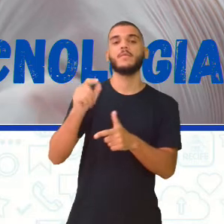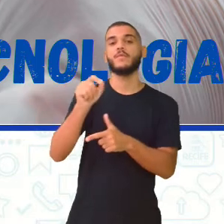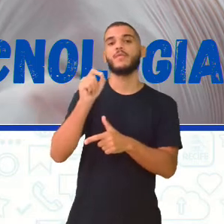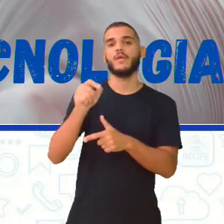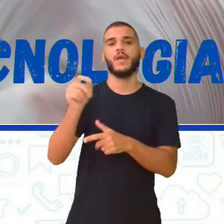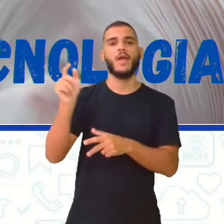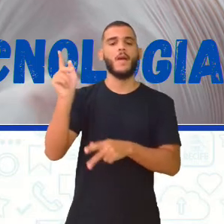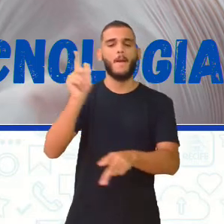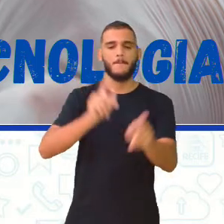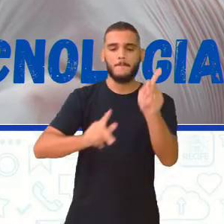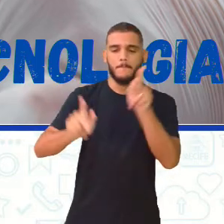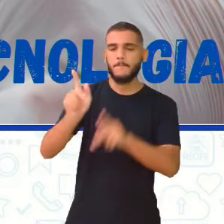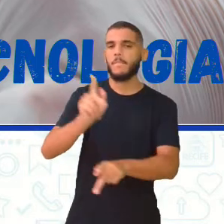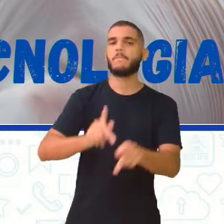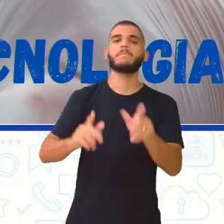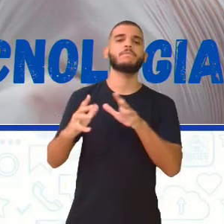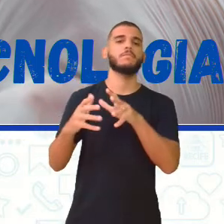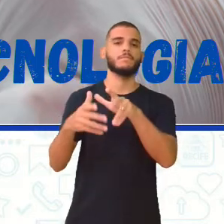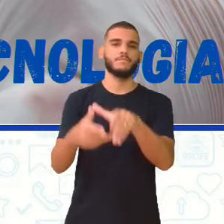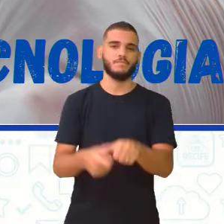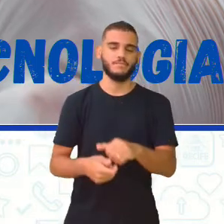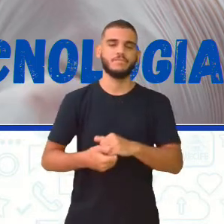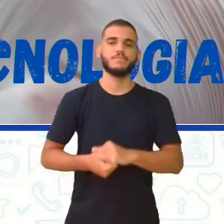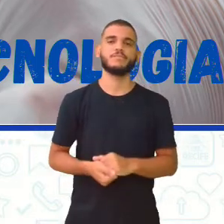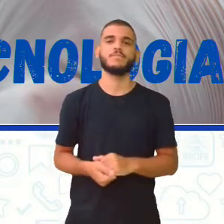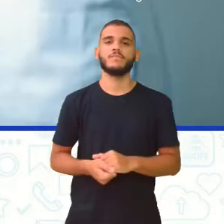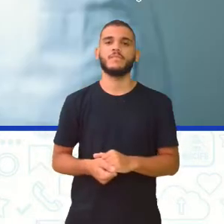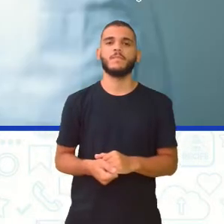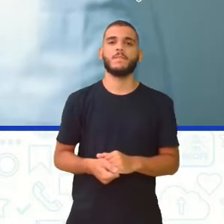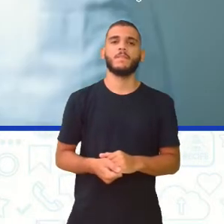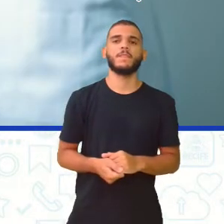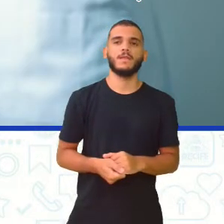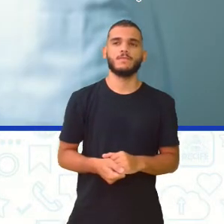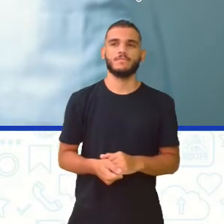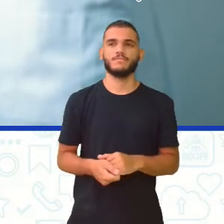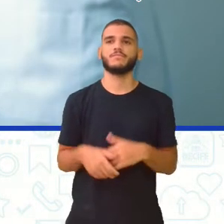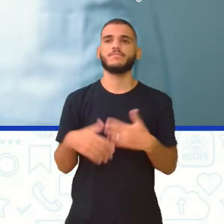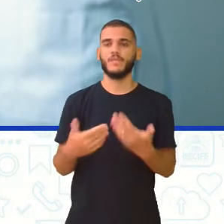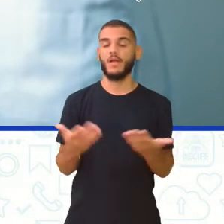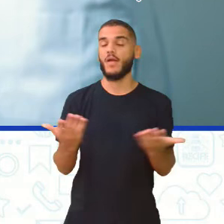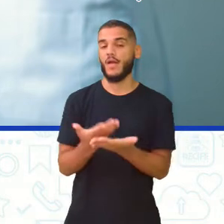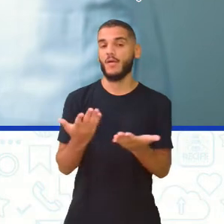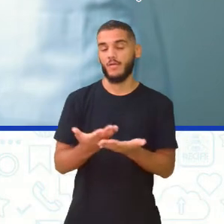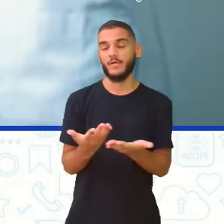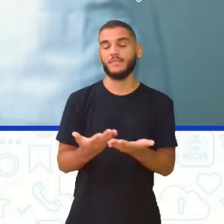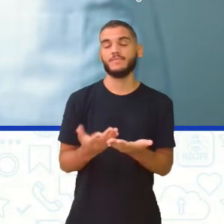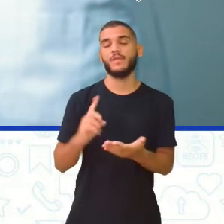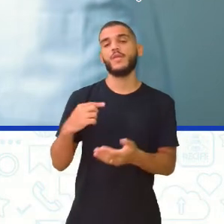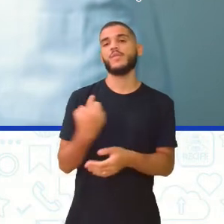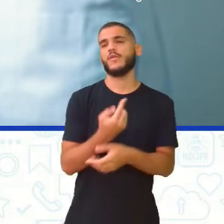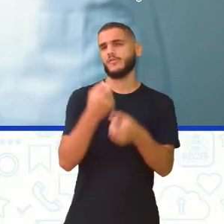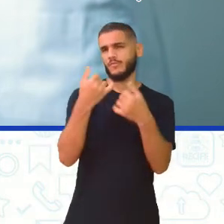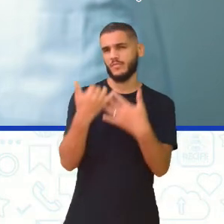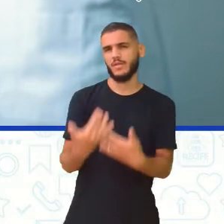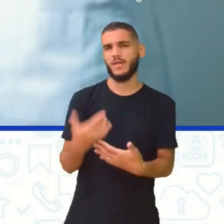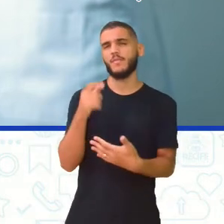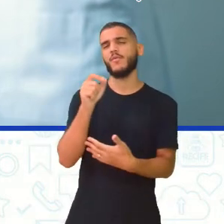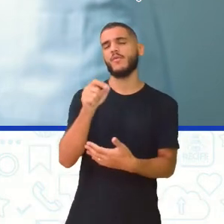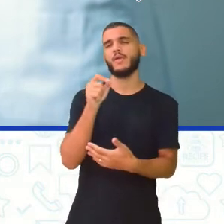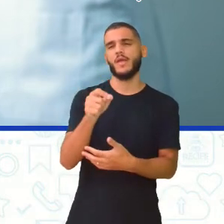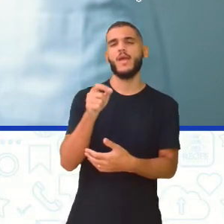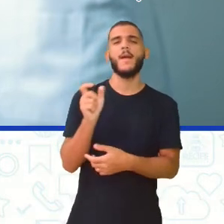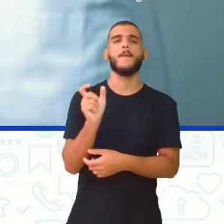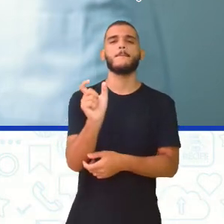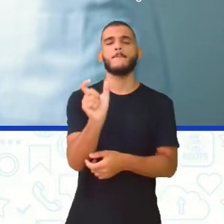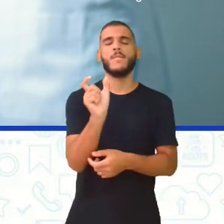né? E que vem muito mais aí pela frente. Então, vamos comigo acompanhar. Mas quando a gente fala na questão aí dessa